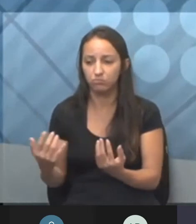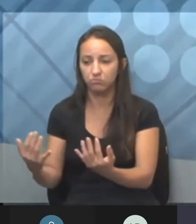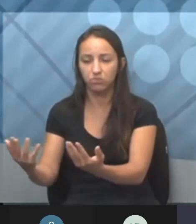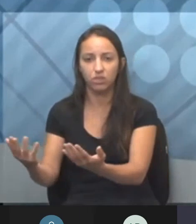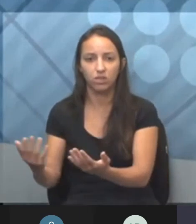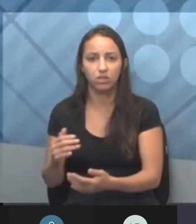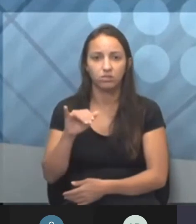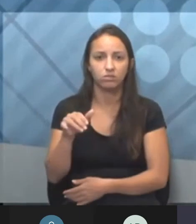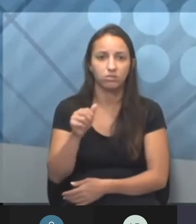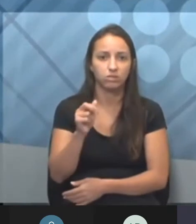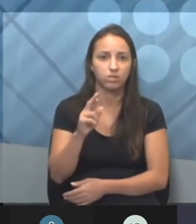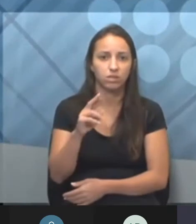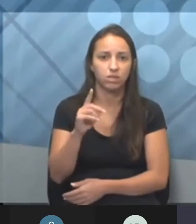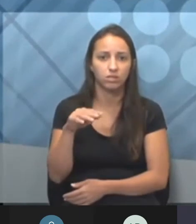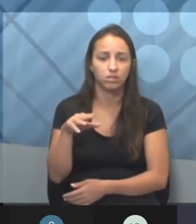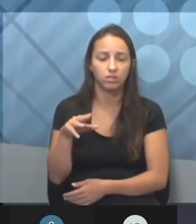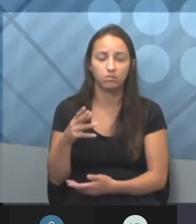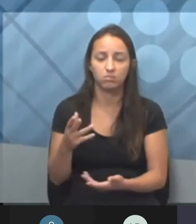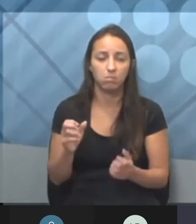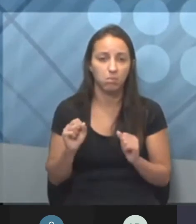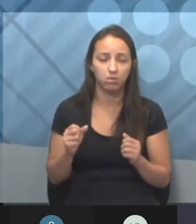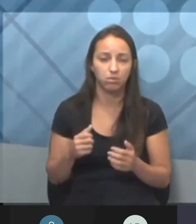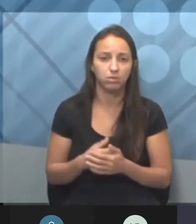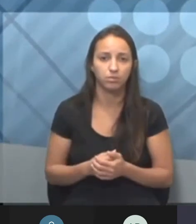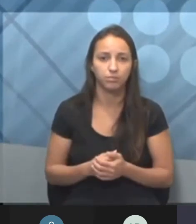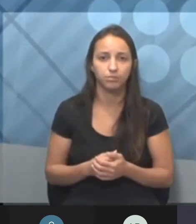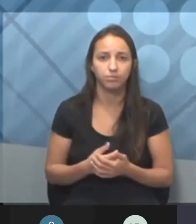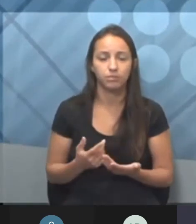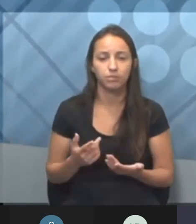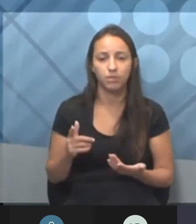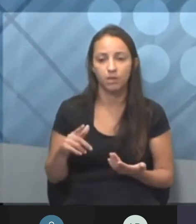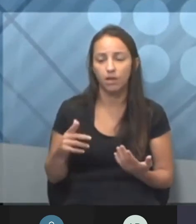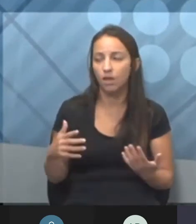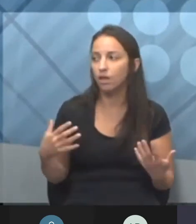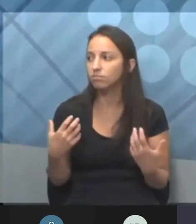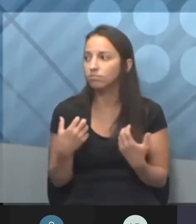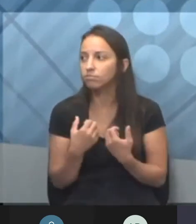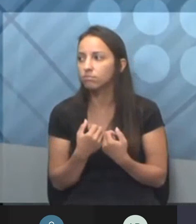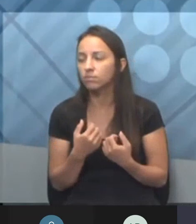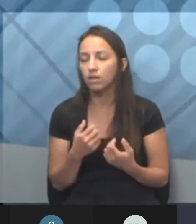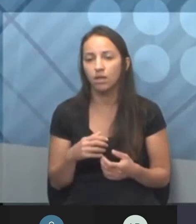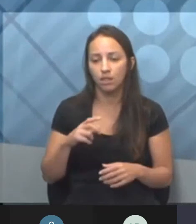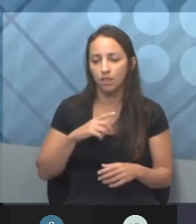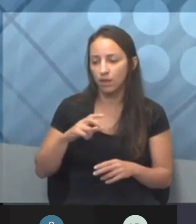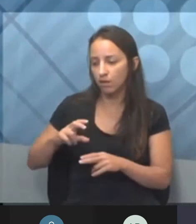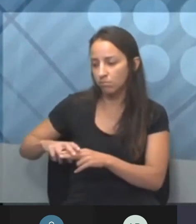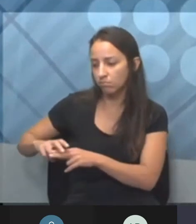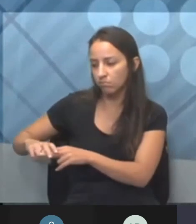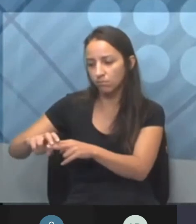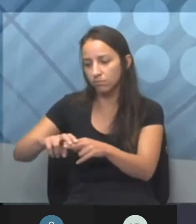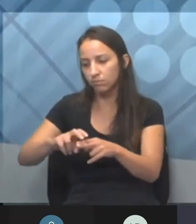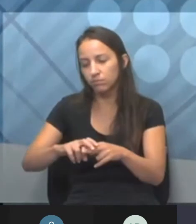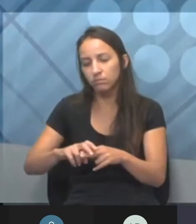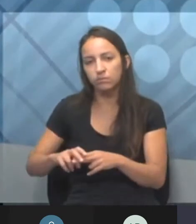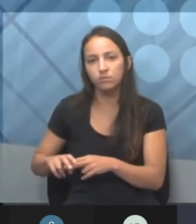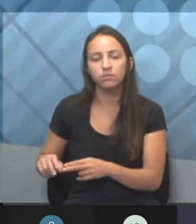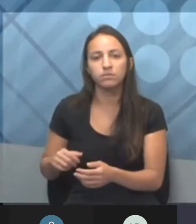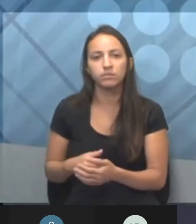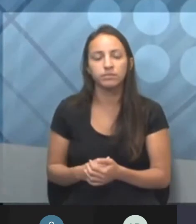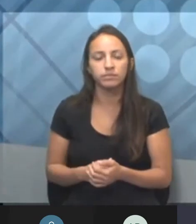construiu. Você colocou lá, tem um formato assim, acolhedor, aconchegante, tem bancos de concreto onde eles possam